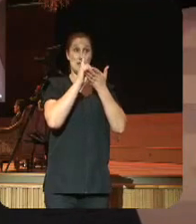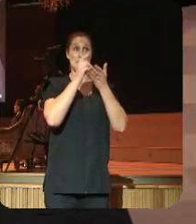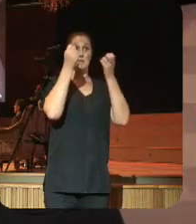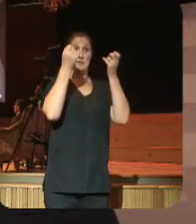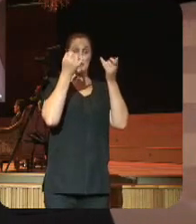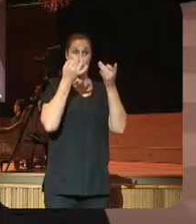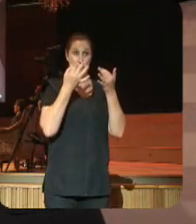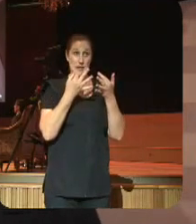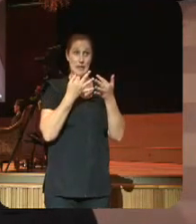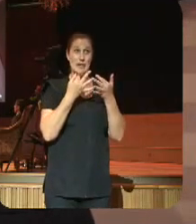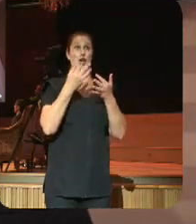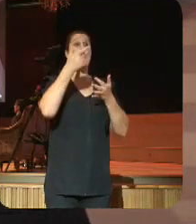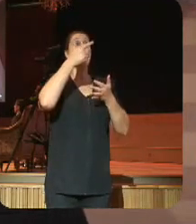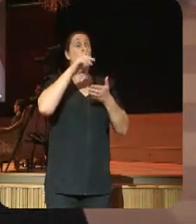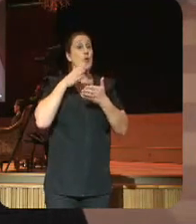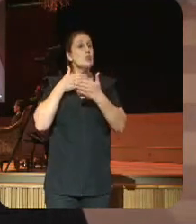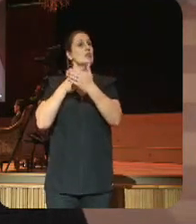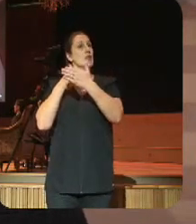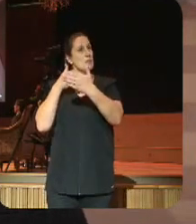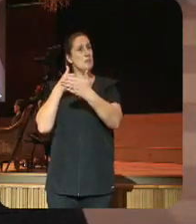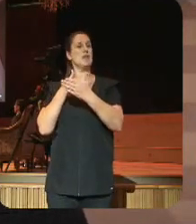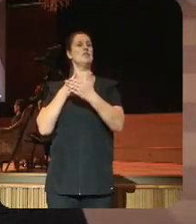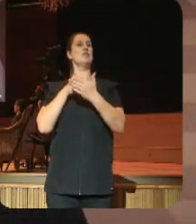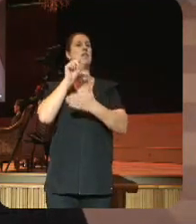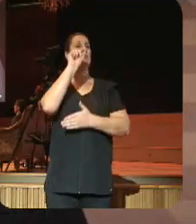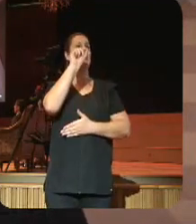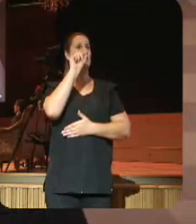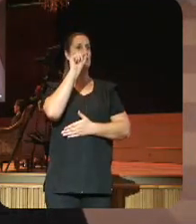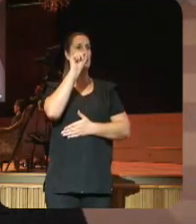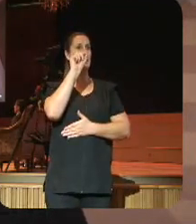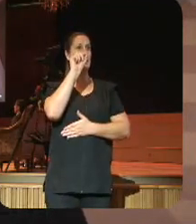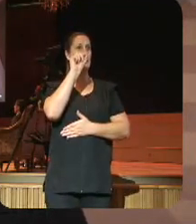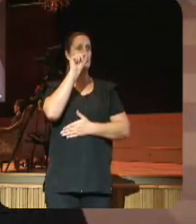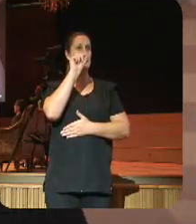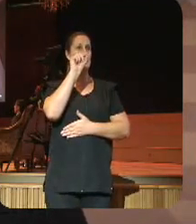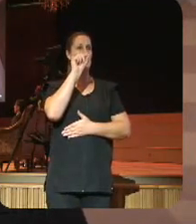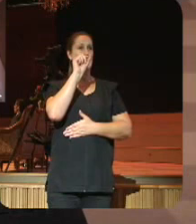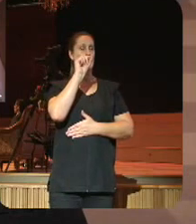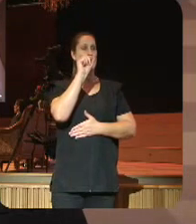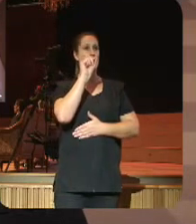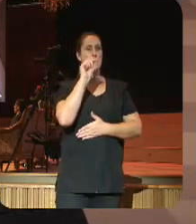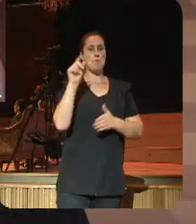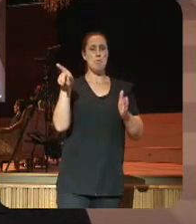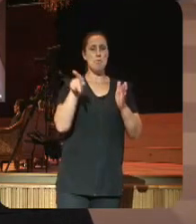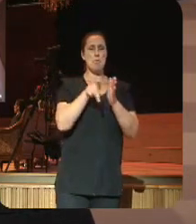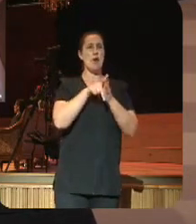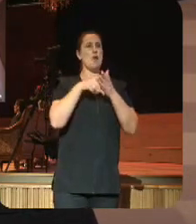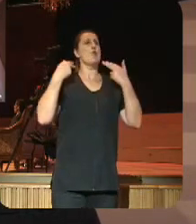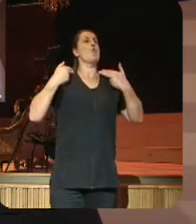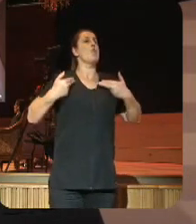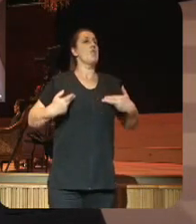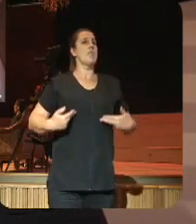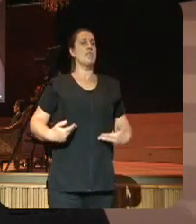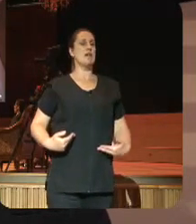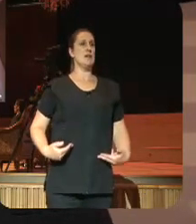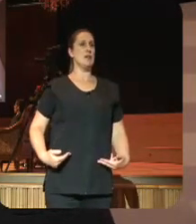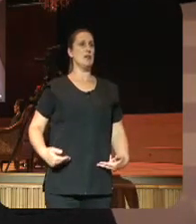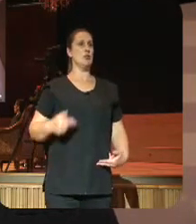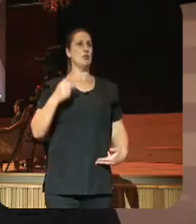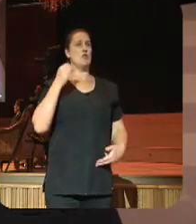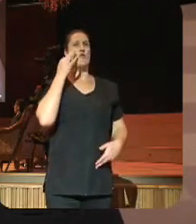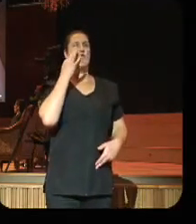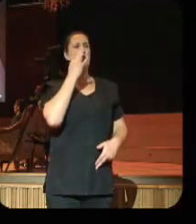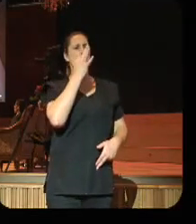barreira que faz parte desse contexto dos pecados, que são as filosofias humanas. O que são